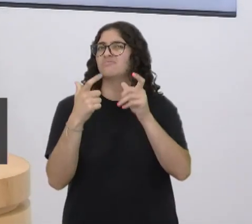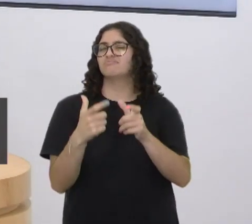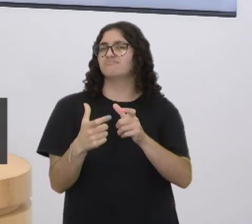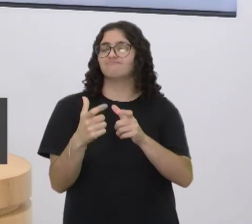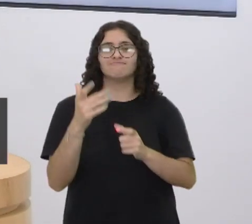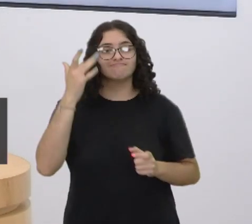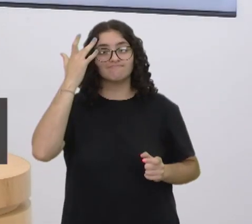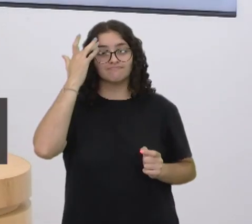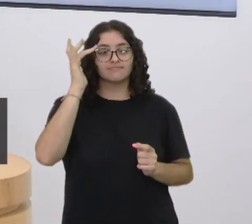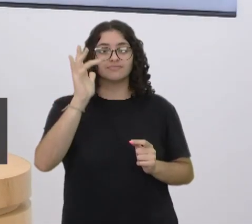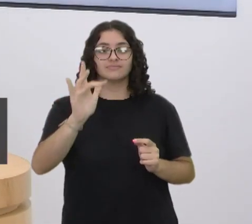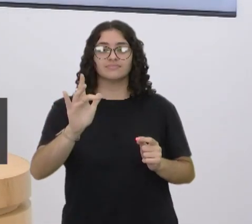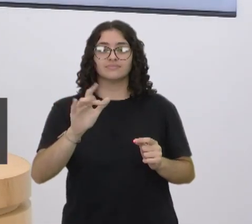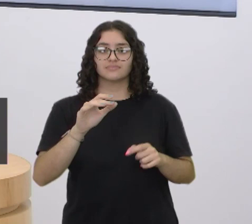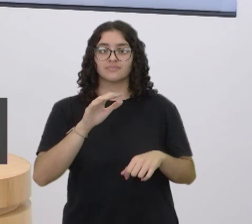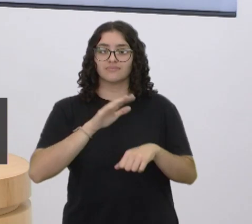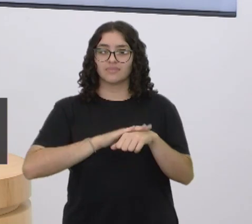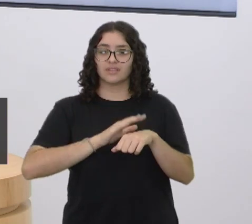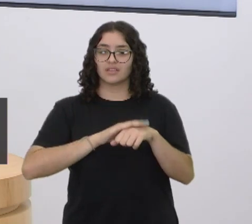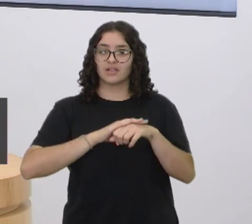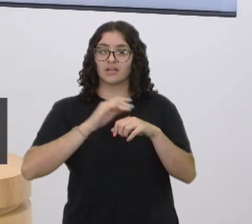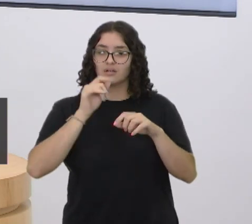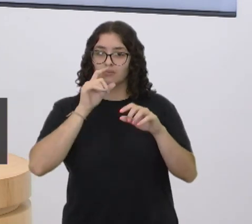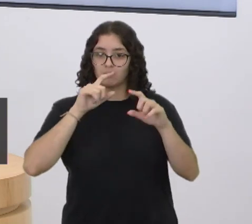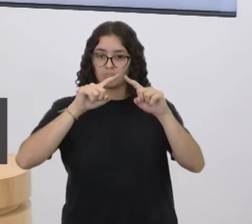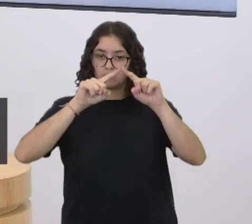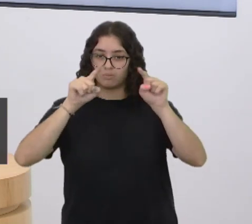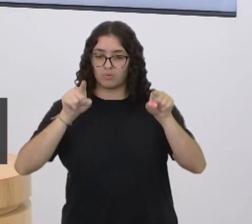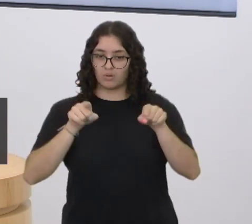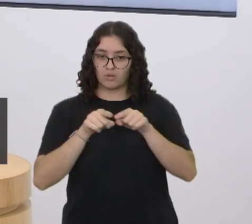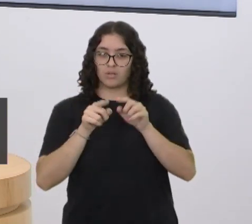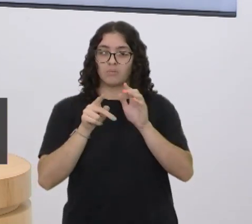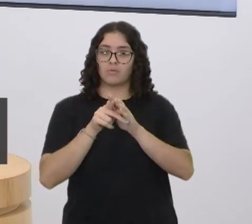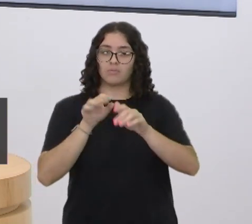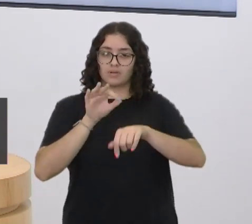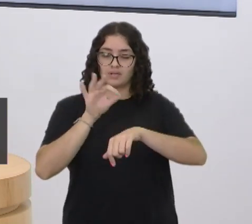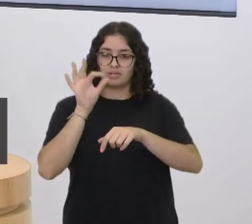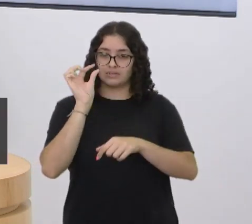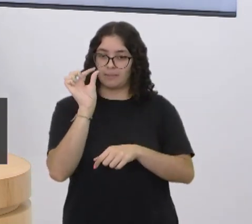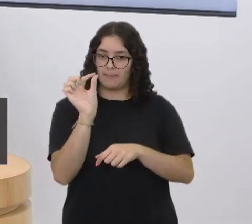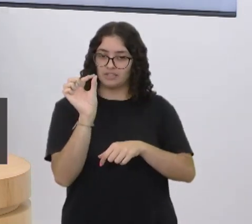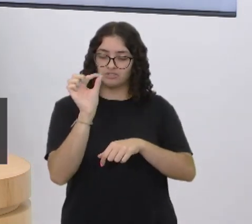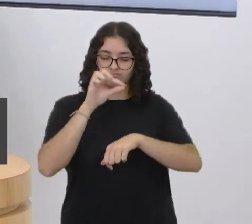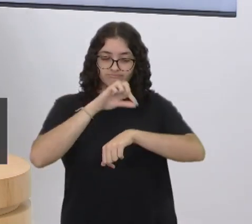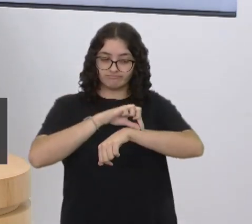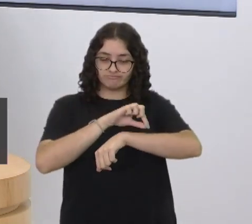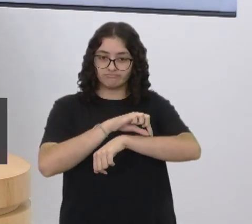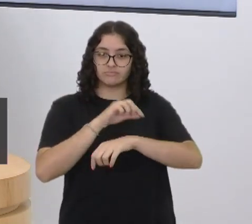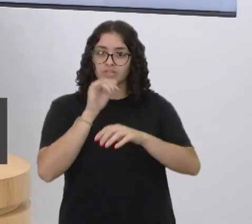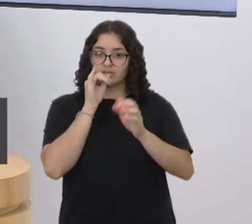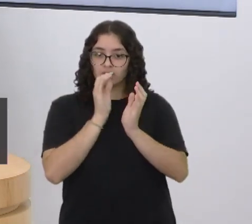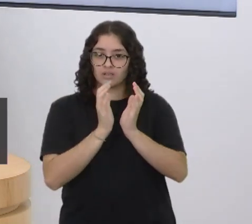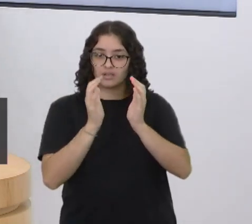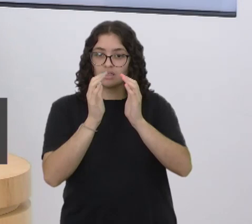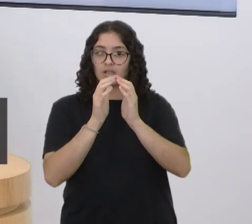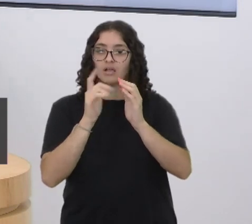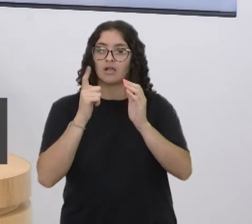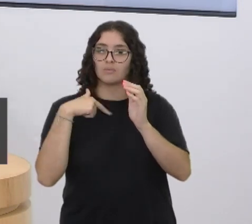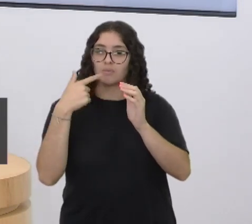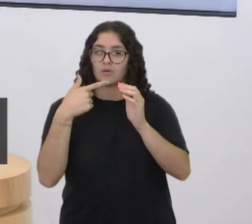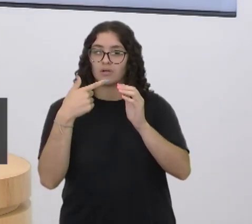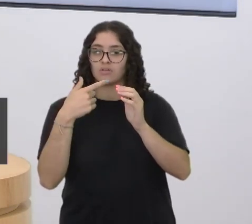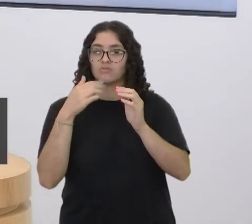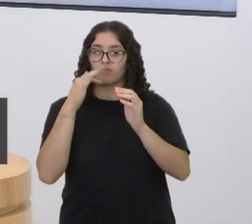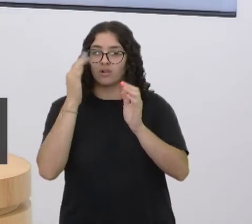eles fizeram uma bolinha de sementes e ela era fechada com folhas de plantas nativas e